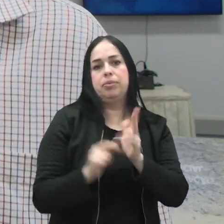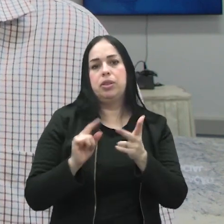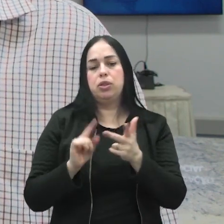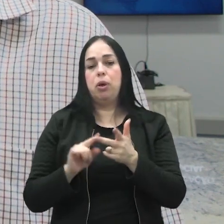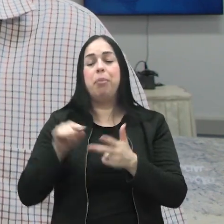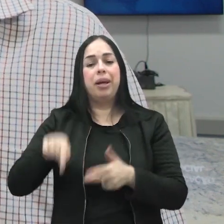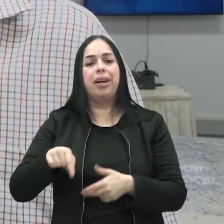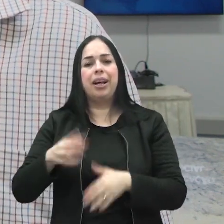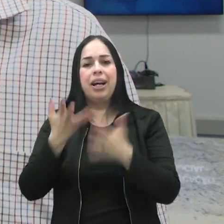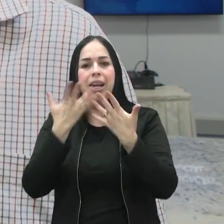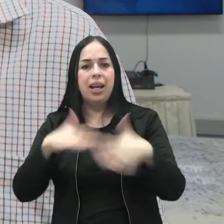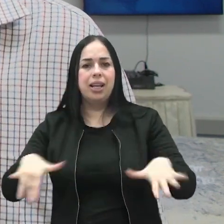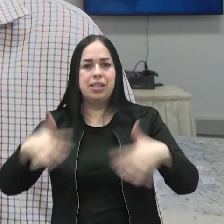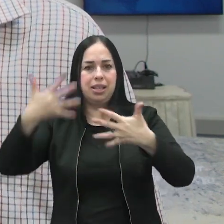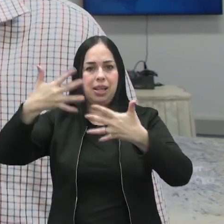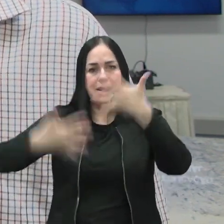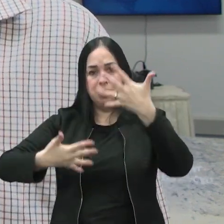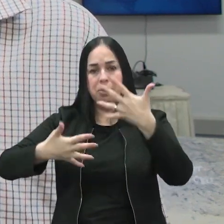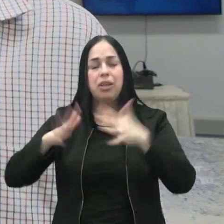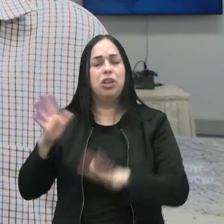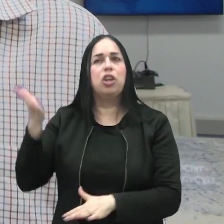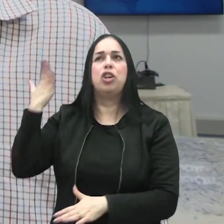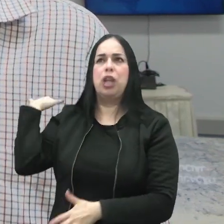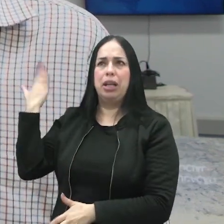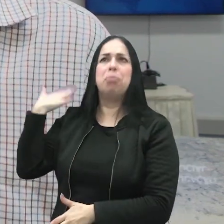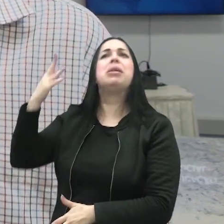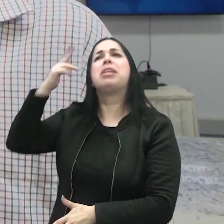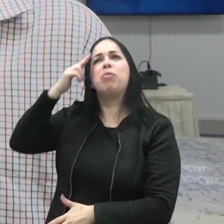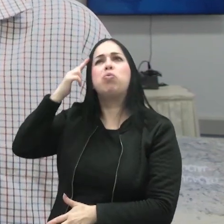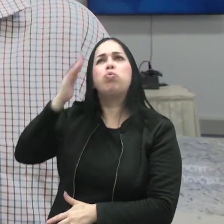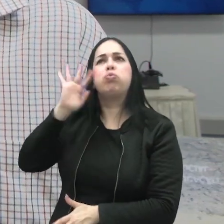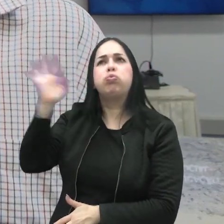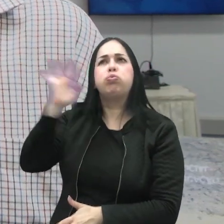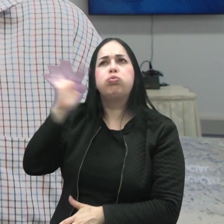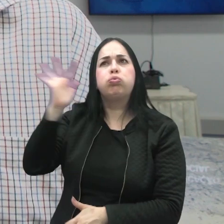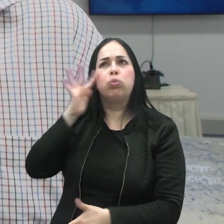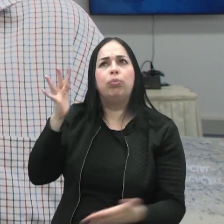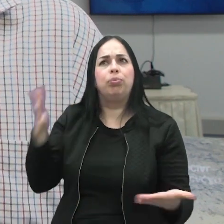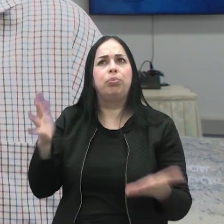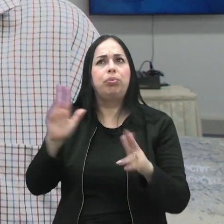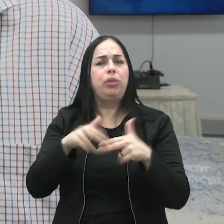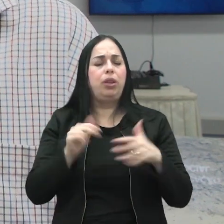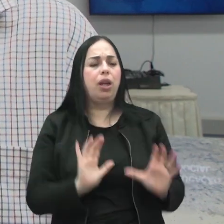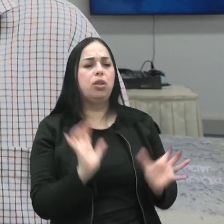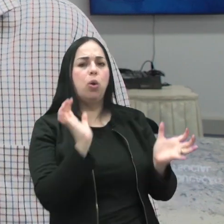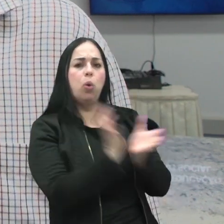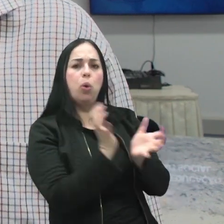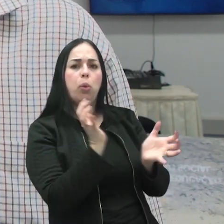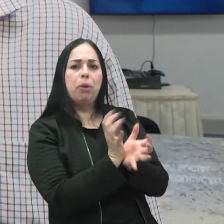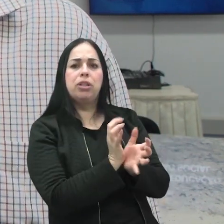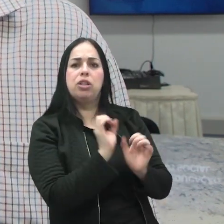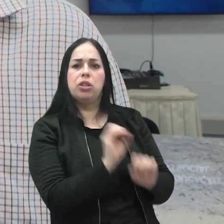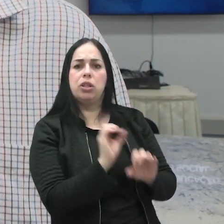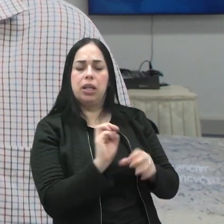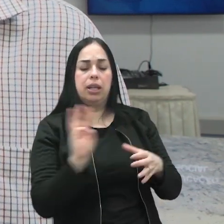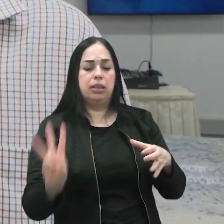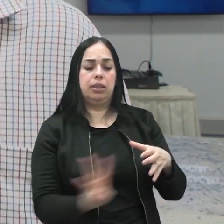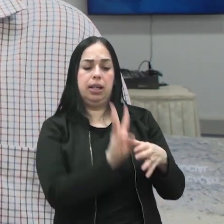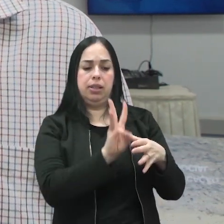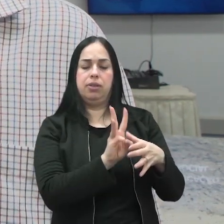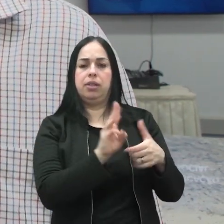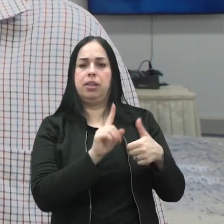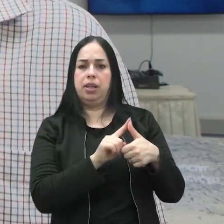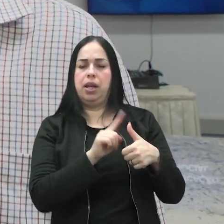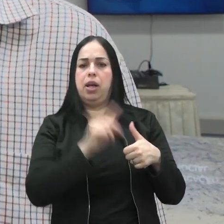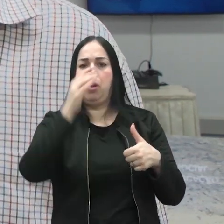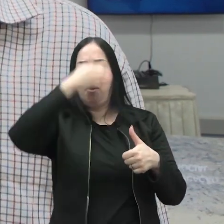Down, enfim, falar sobre a criança atípica já é um sonho antigo e acredito muito que com a força da Comissão de Educação, né, são